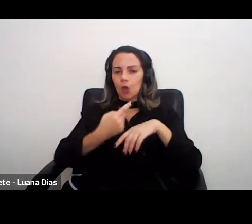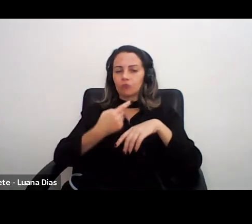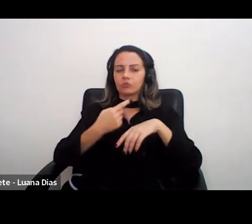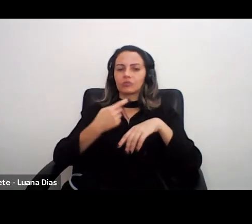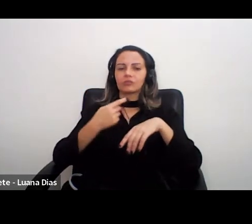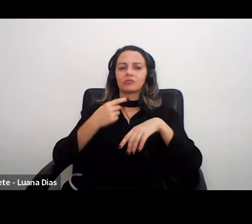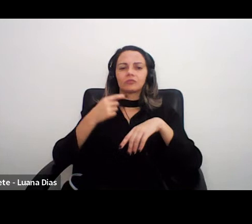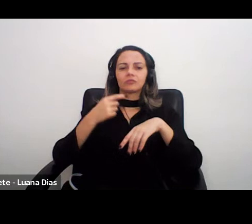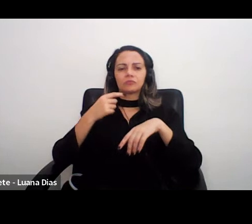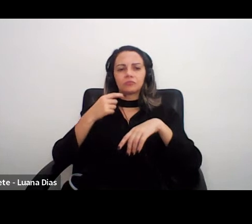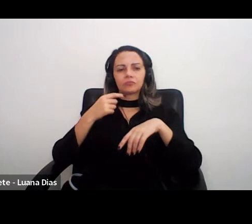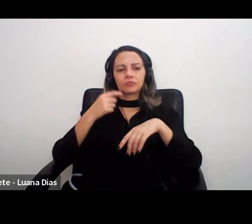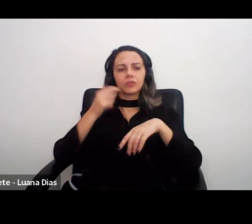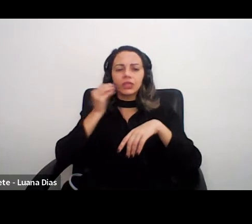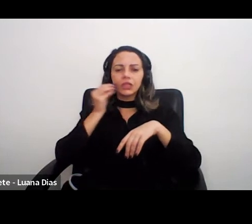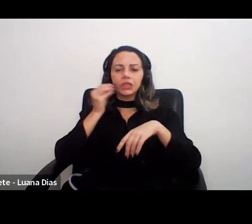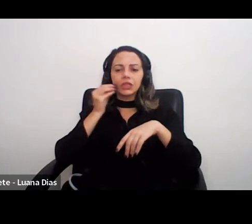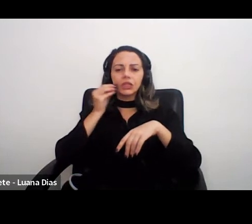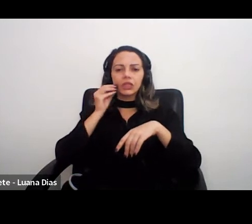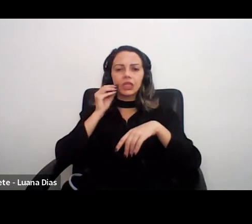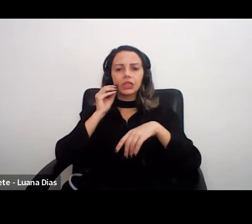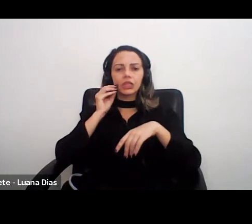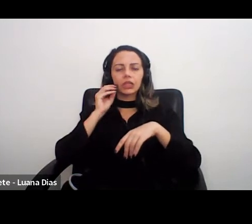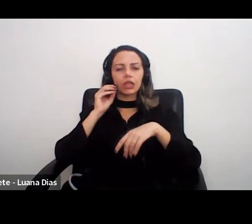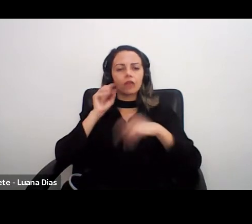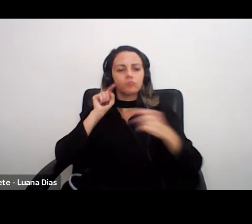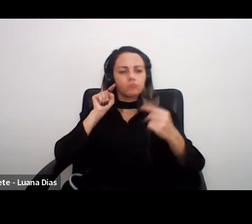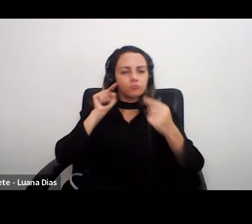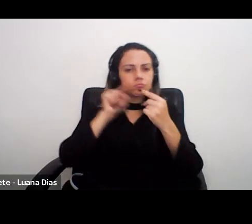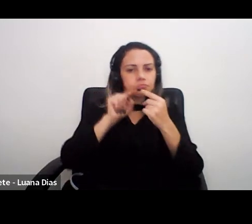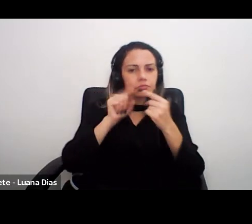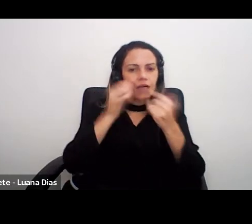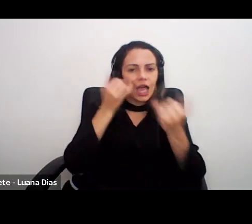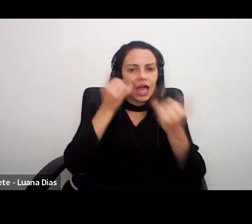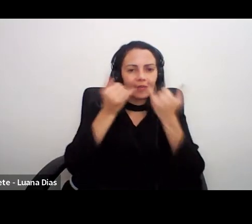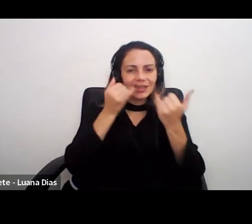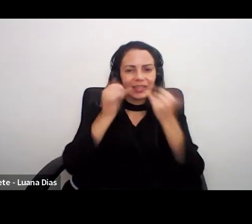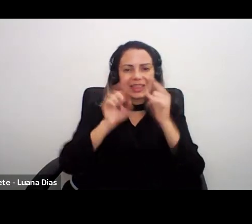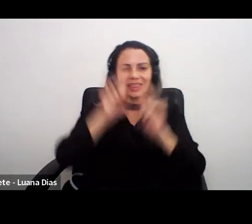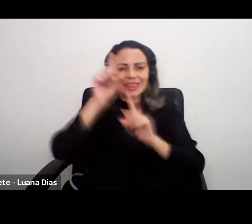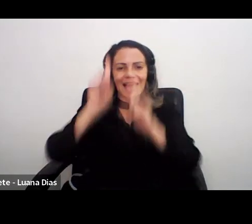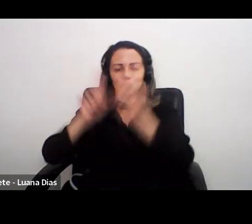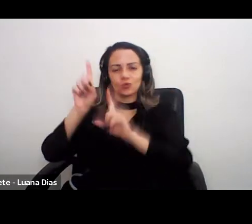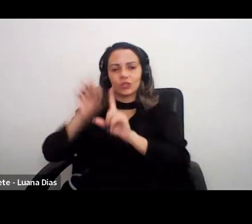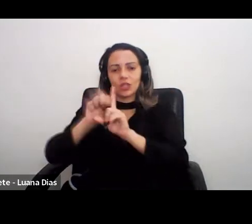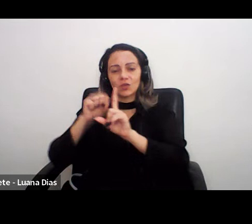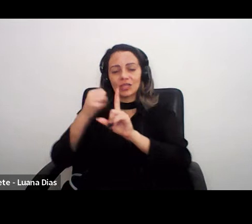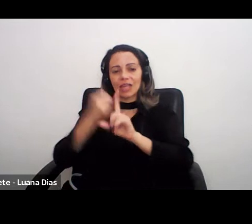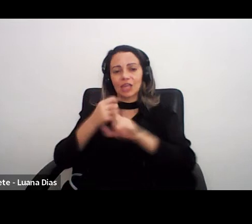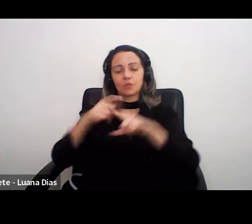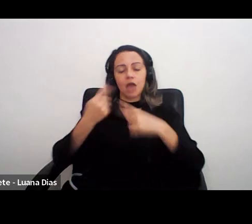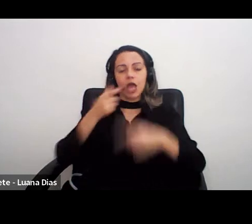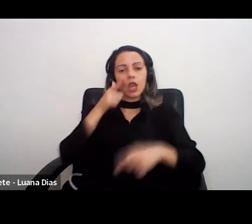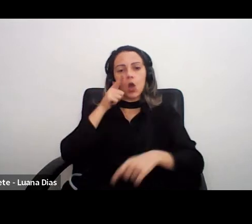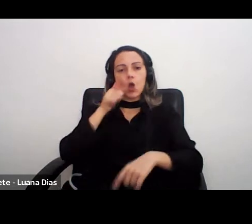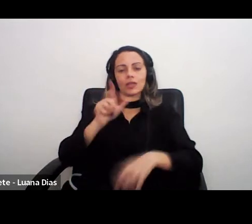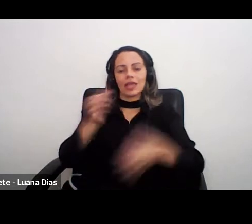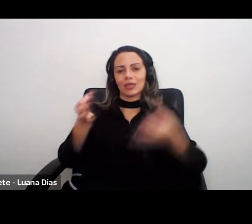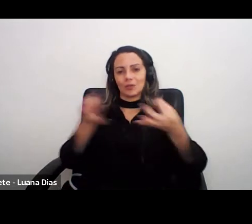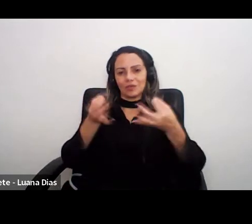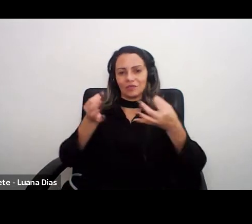da realidade, que é um fragmento de um contexto, né? A gente não consegue chegar lá. Quando consegue chegar, não tem a noção do que